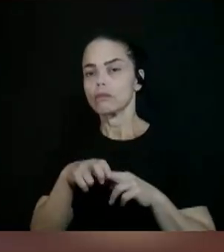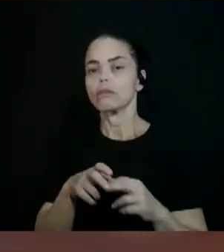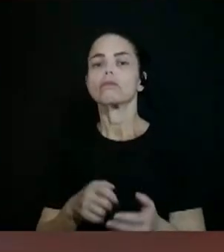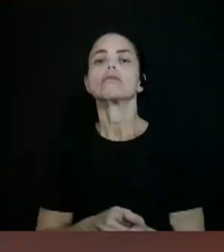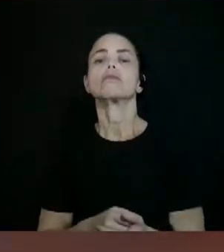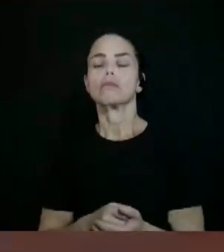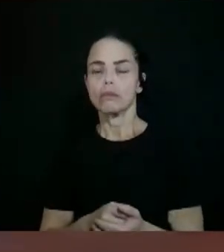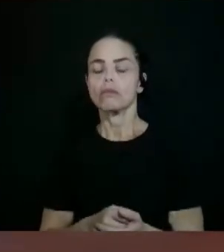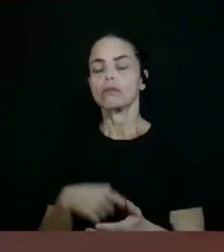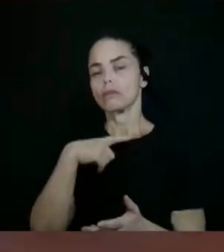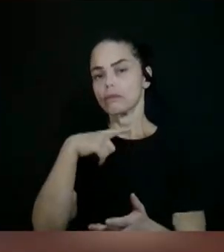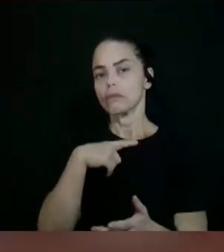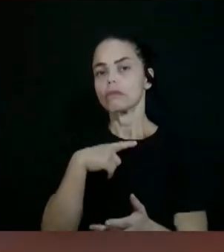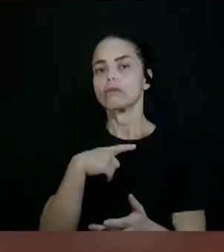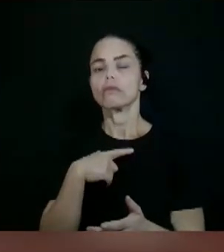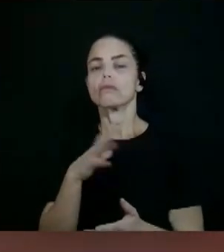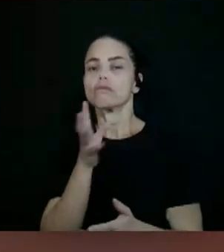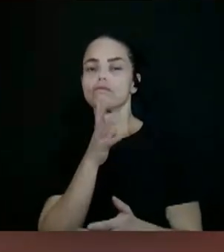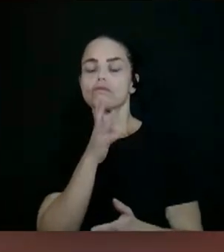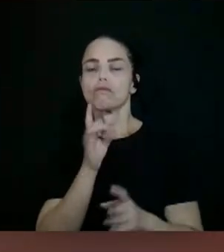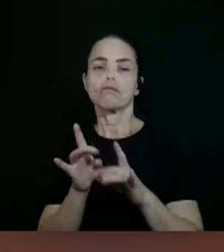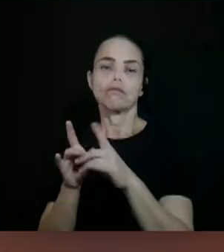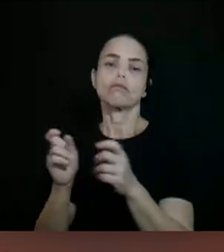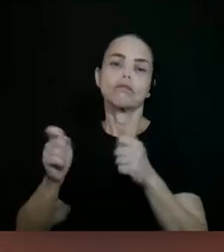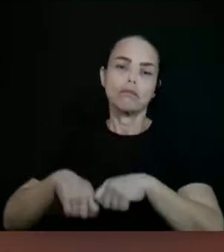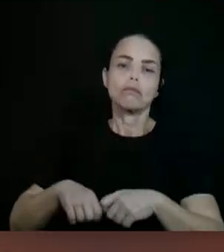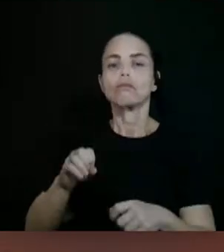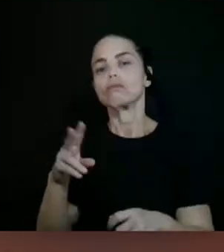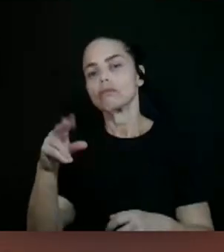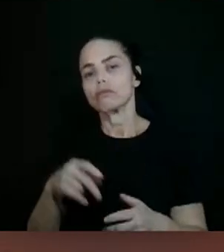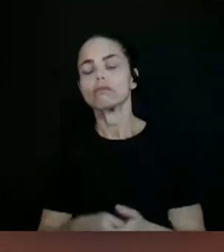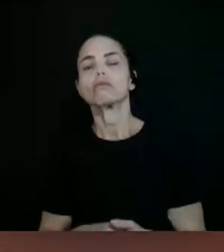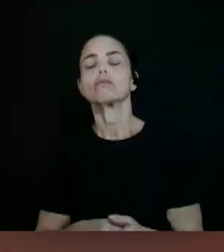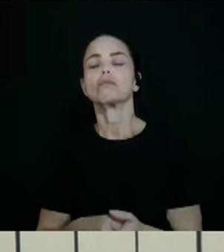o conhecimento técnico se é possível a implantação desse projeto.